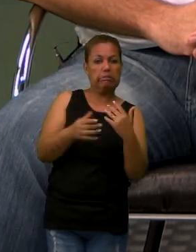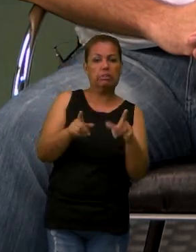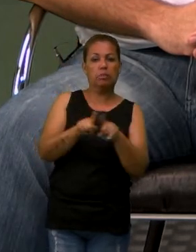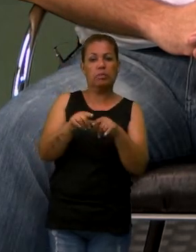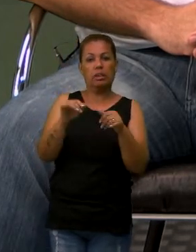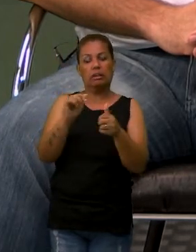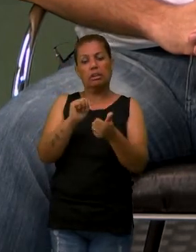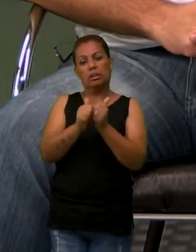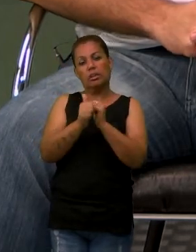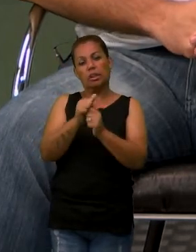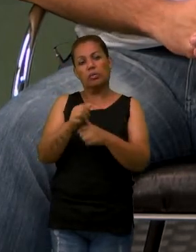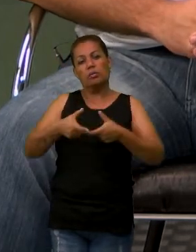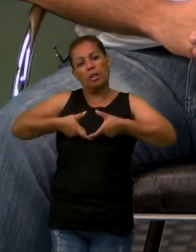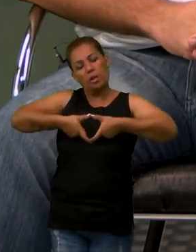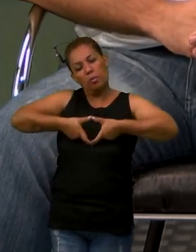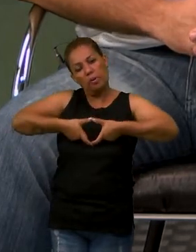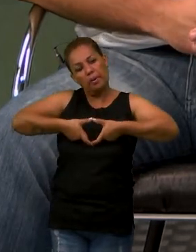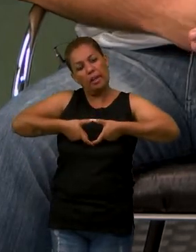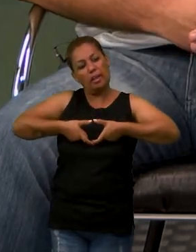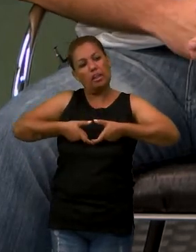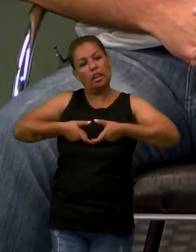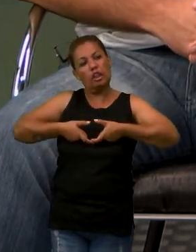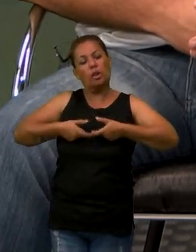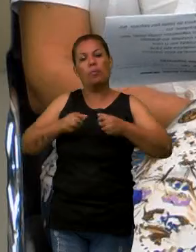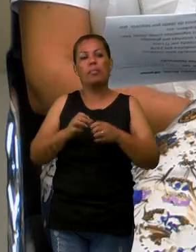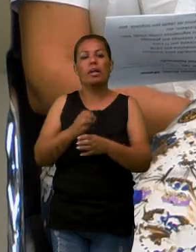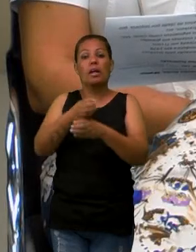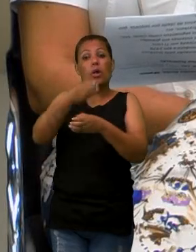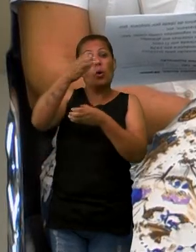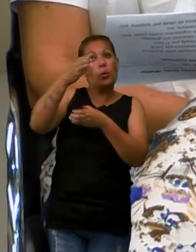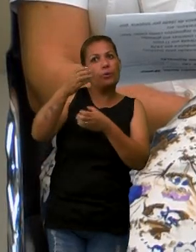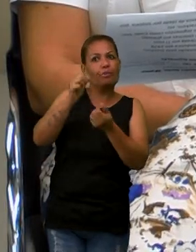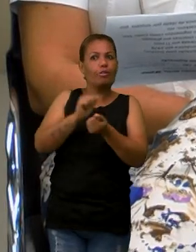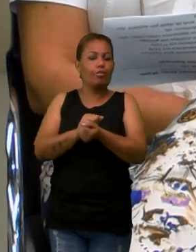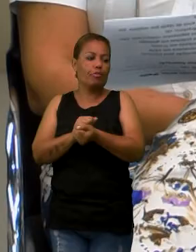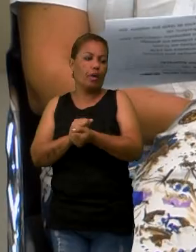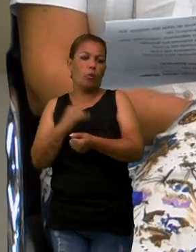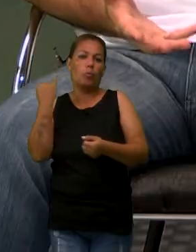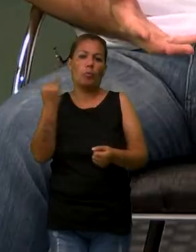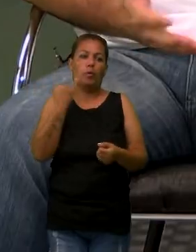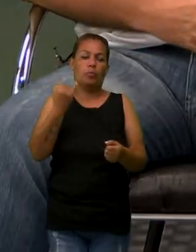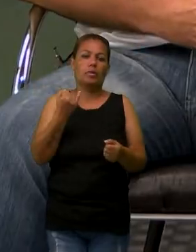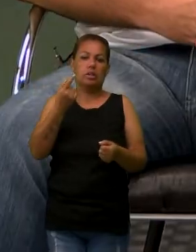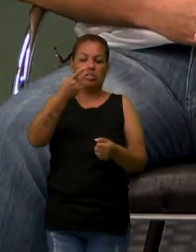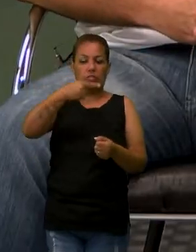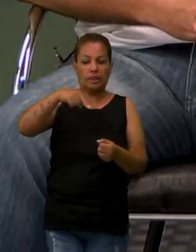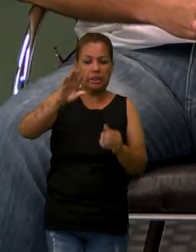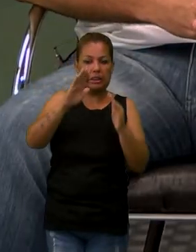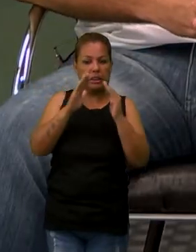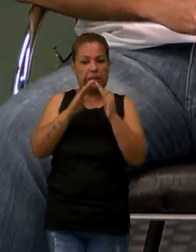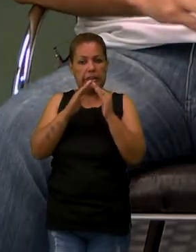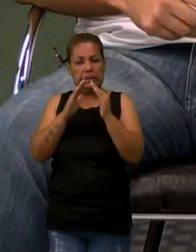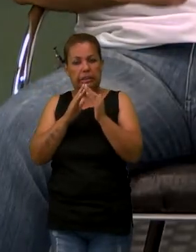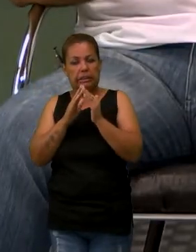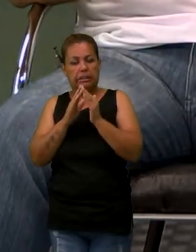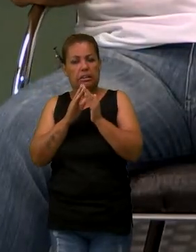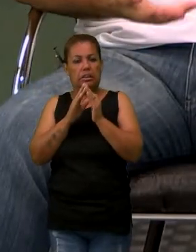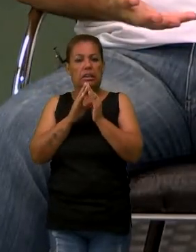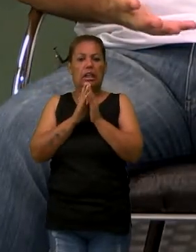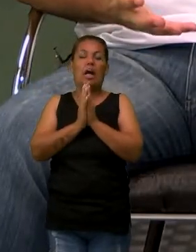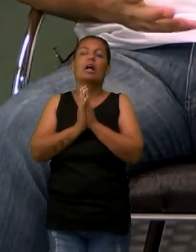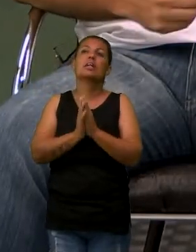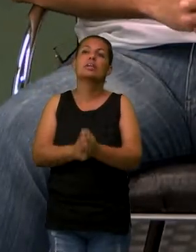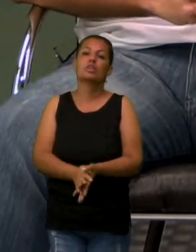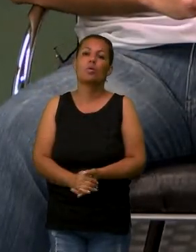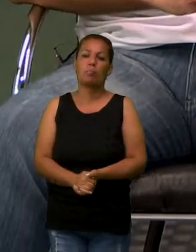medalhinha quando ele falou que olha aí vem a grande festa do avante a sair de casa é importante é sair